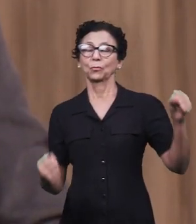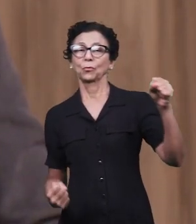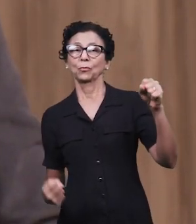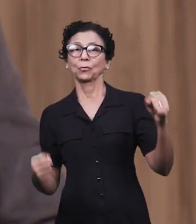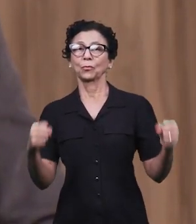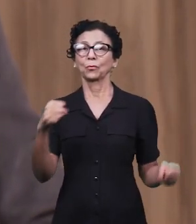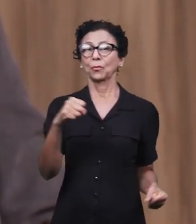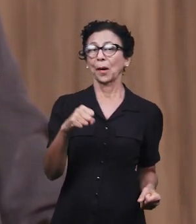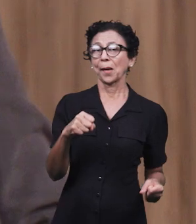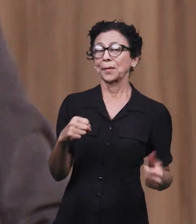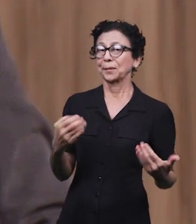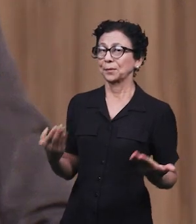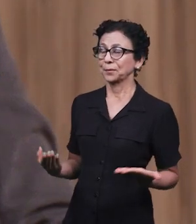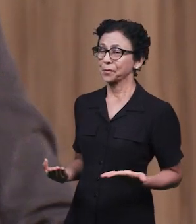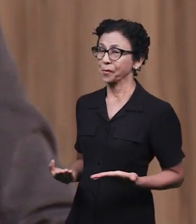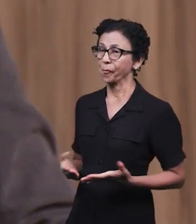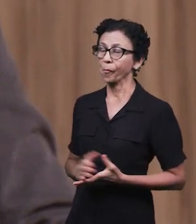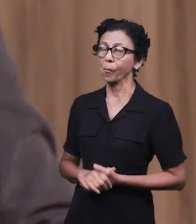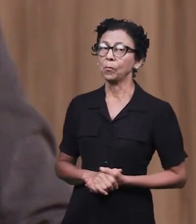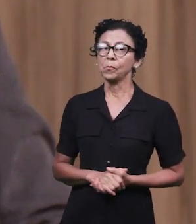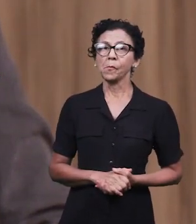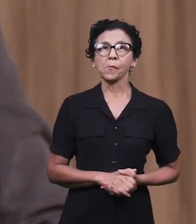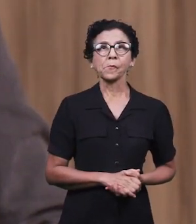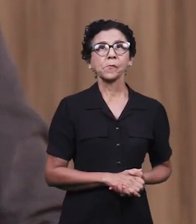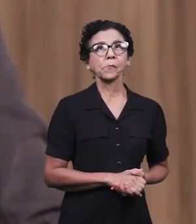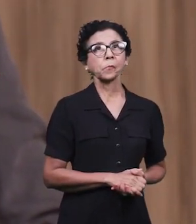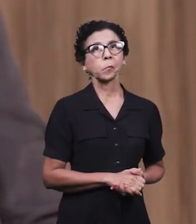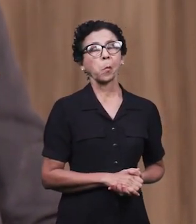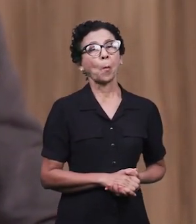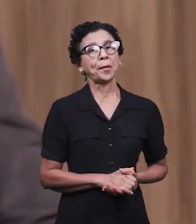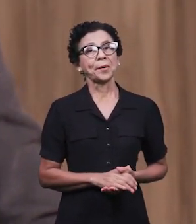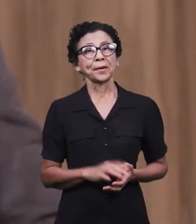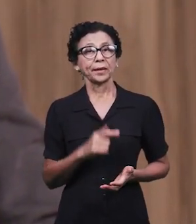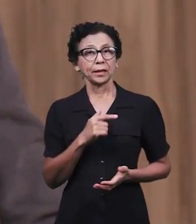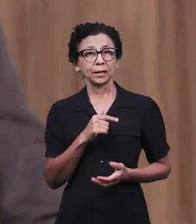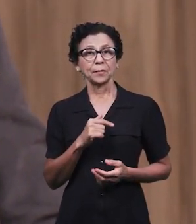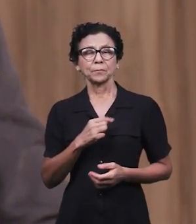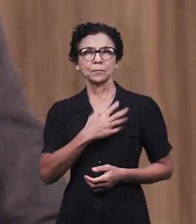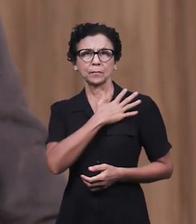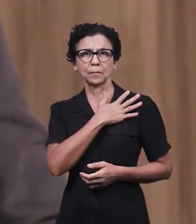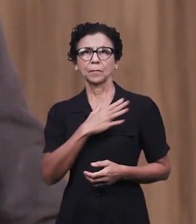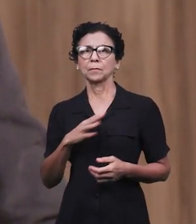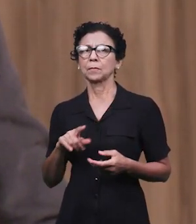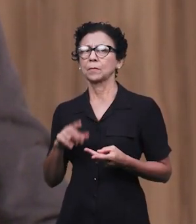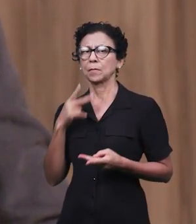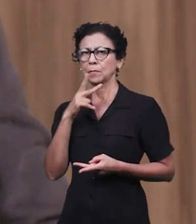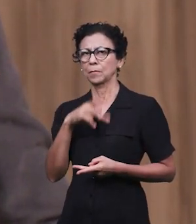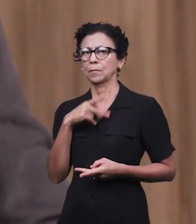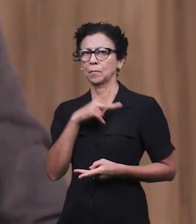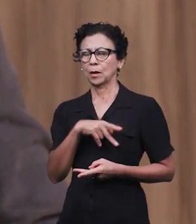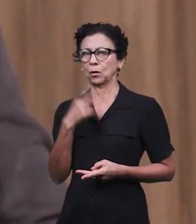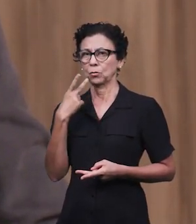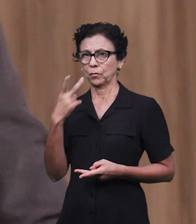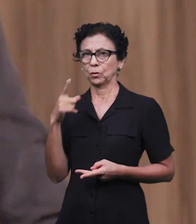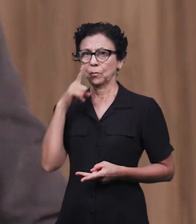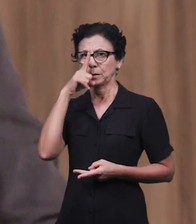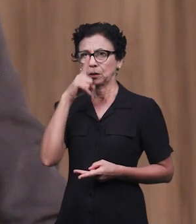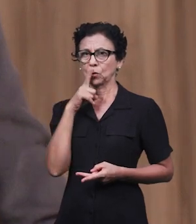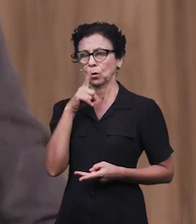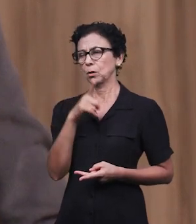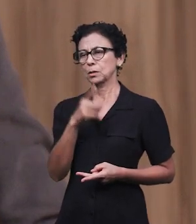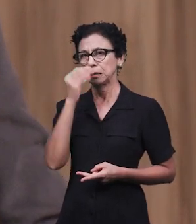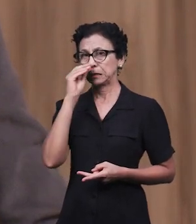precisamos obedecer. Então, ele deu mais ouvidos ao piloto do que a Paulo. Mas é interessante que